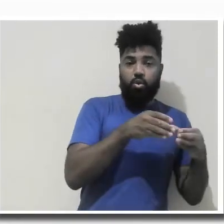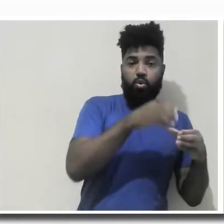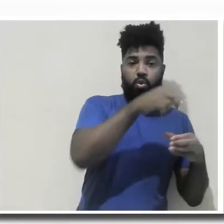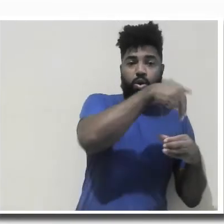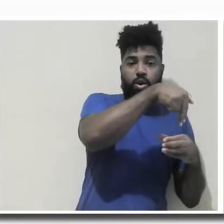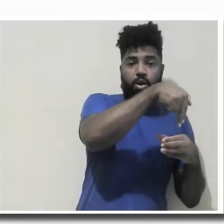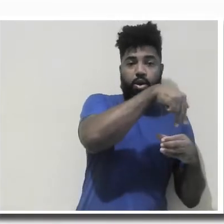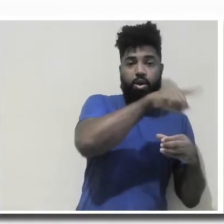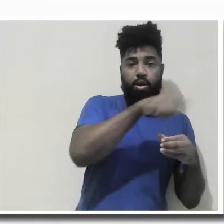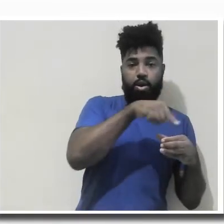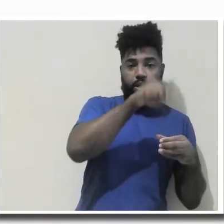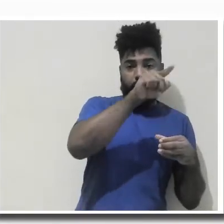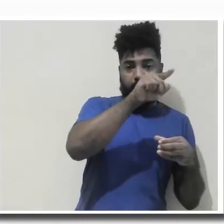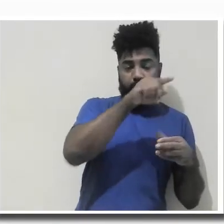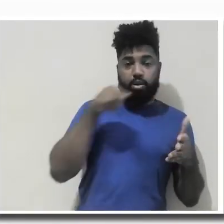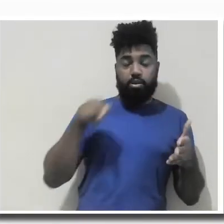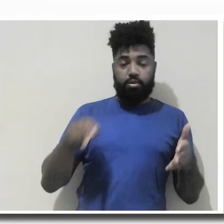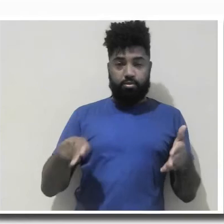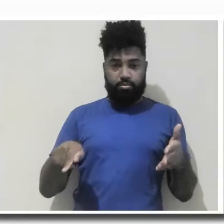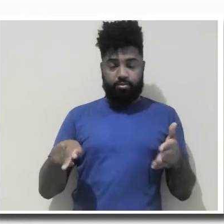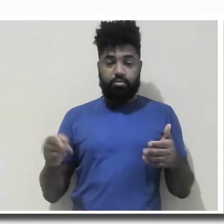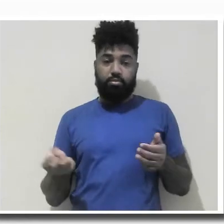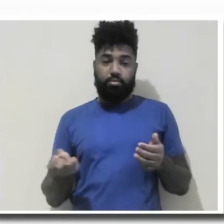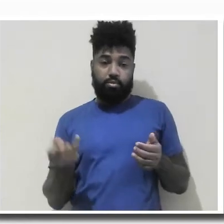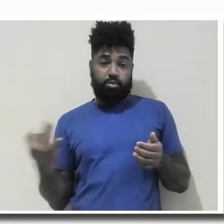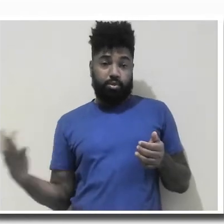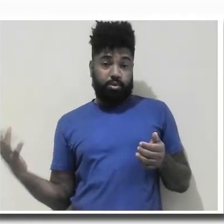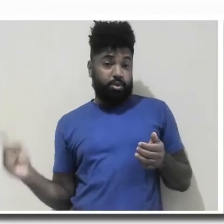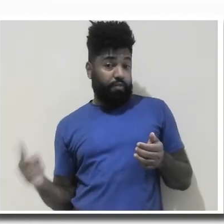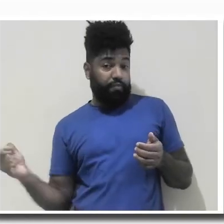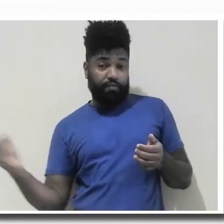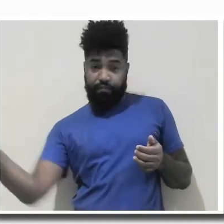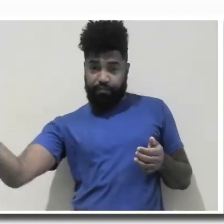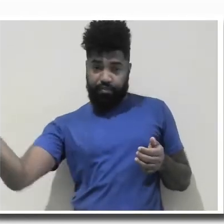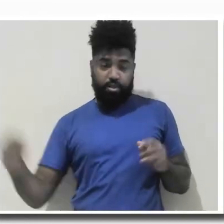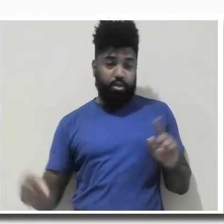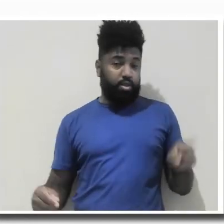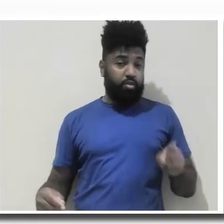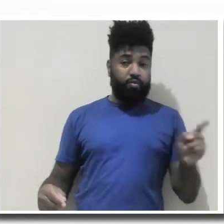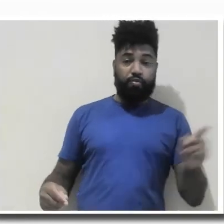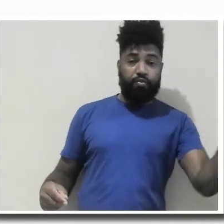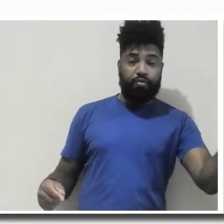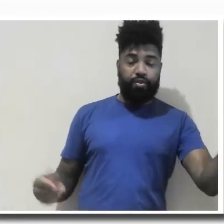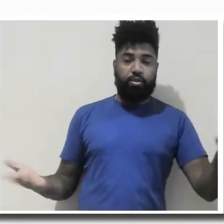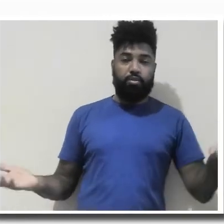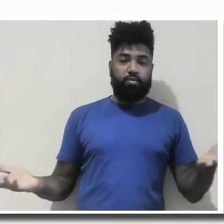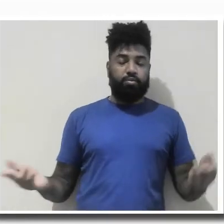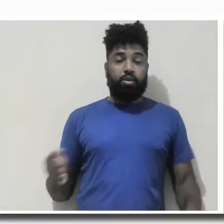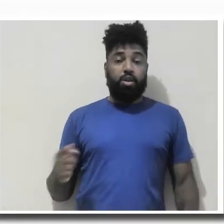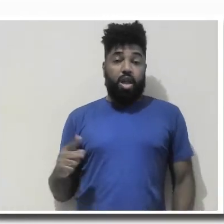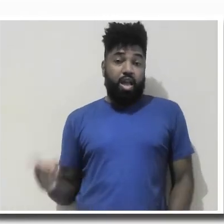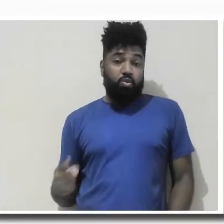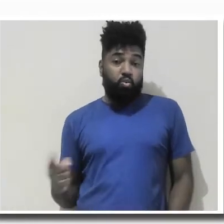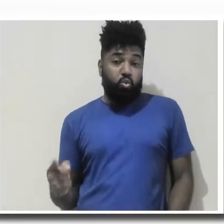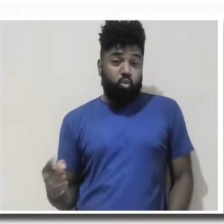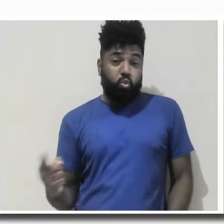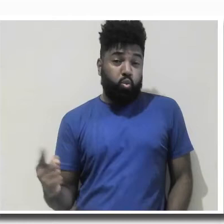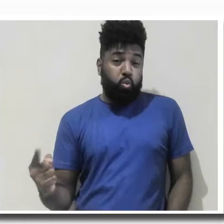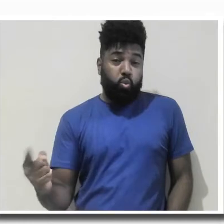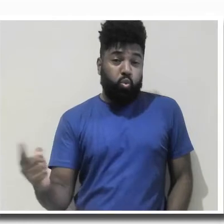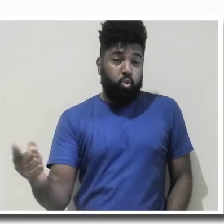O que é o infinito? Infinito é uma representação matemática que não é um